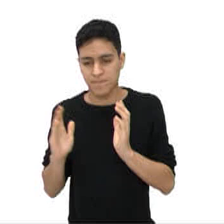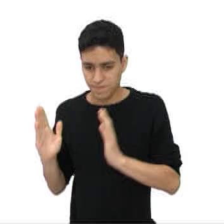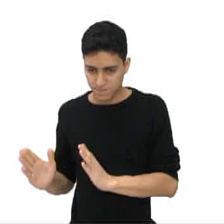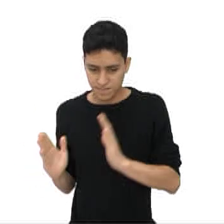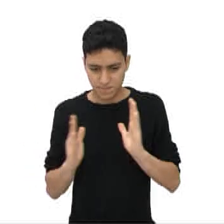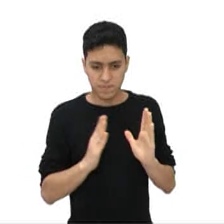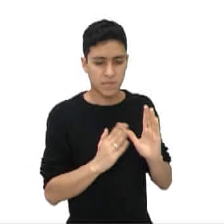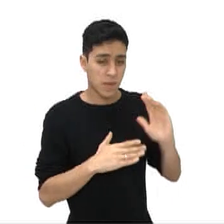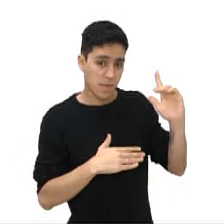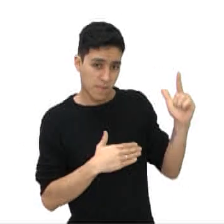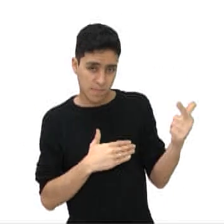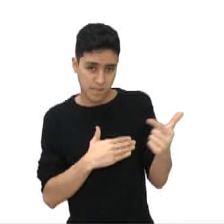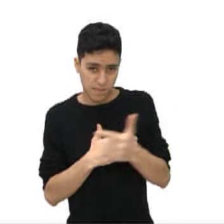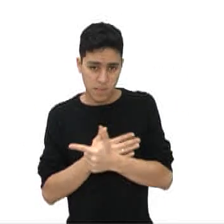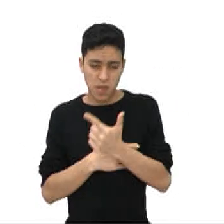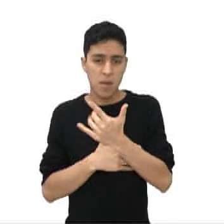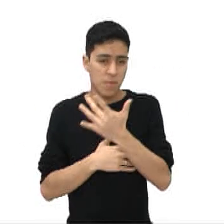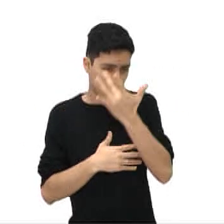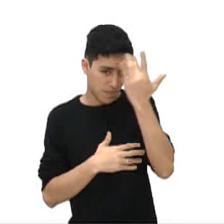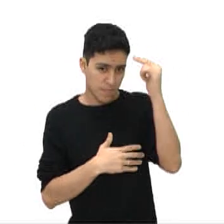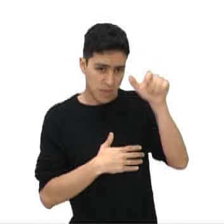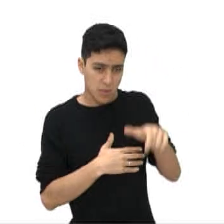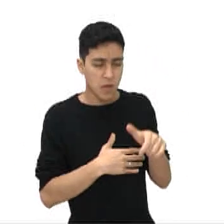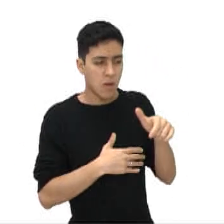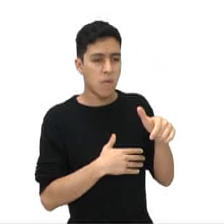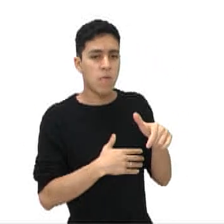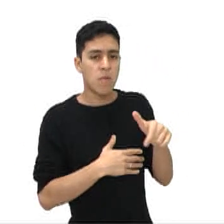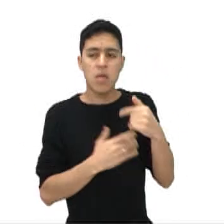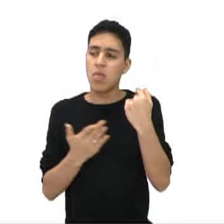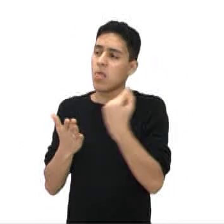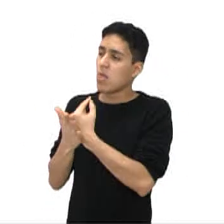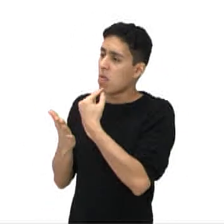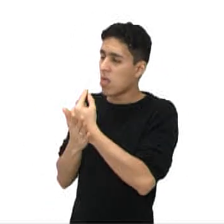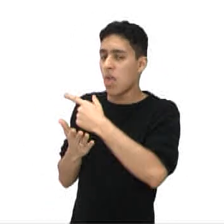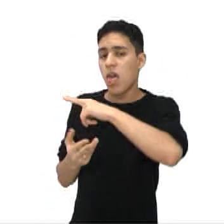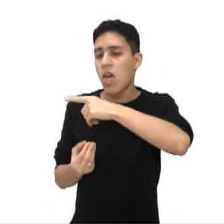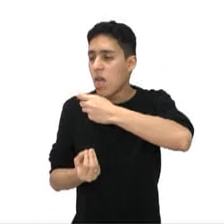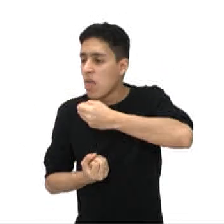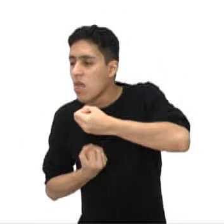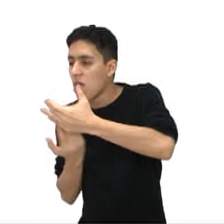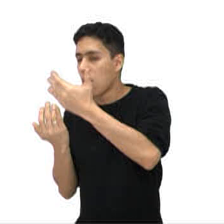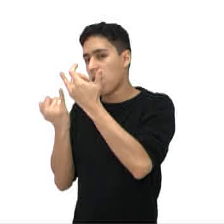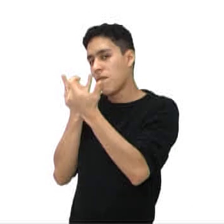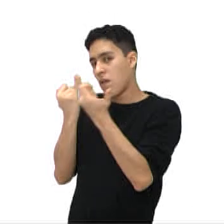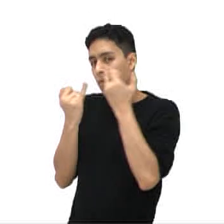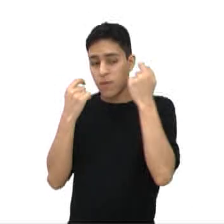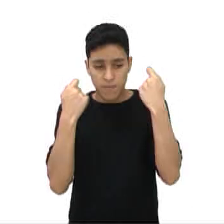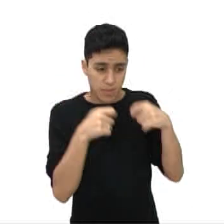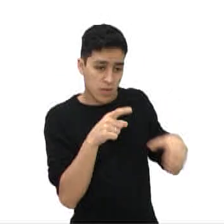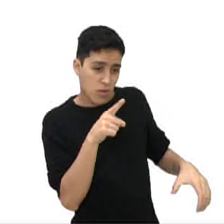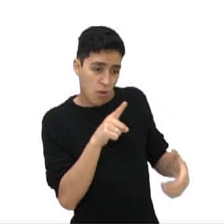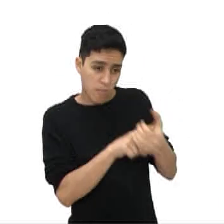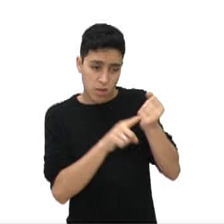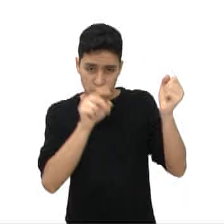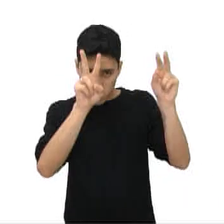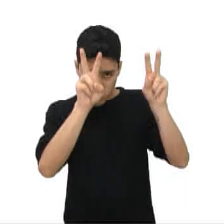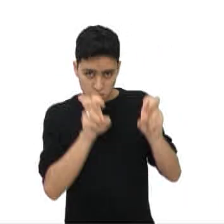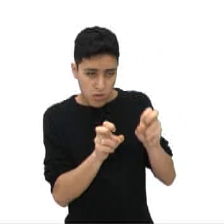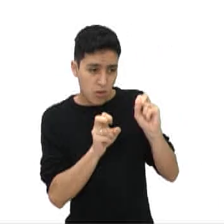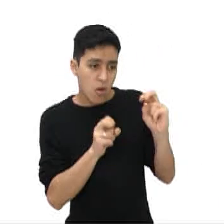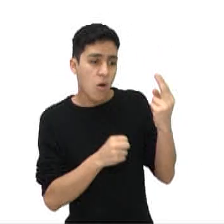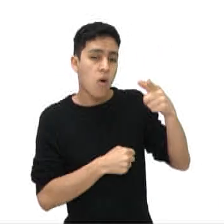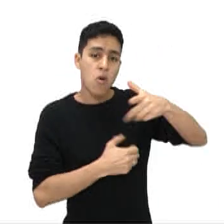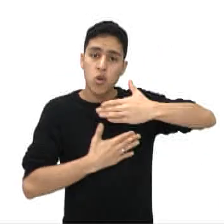do entrevistado de responder aos questionamentos e fornecer informações. Precisa ser um especialista no assunto ou uma pessoa que gosta ou